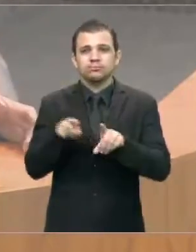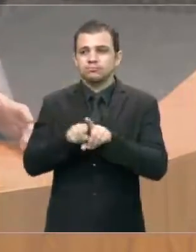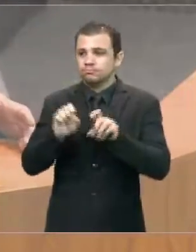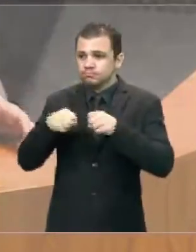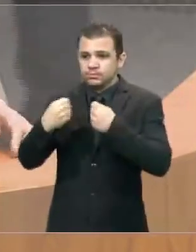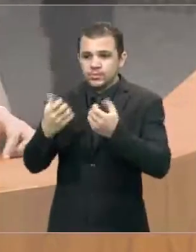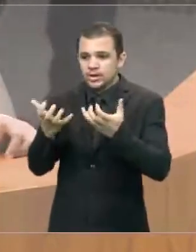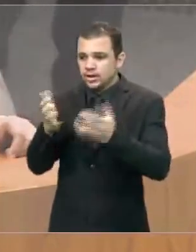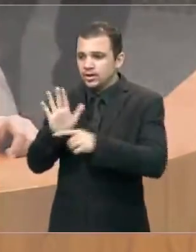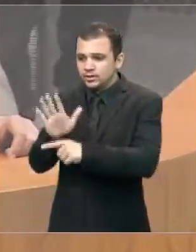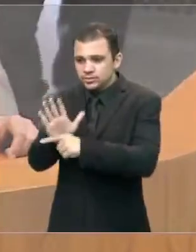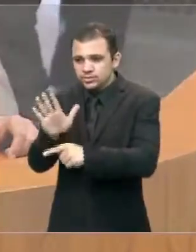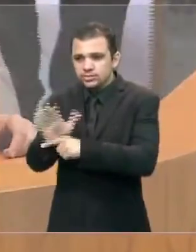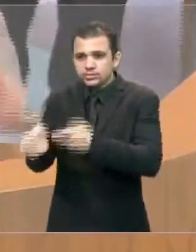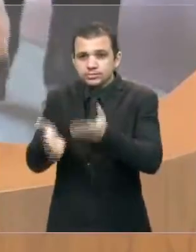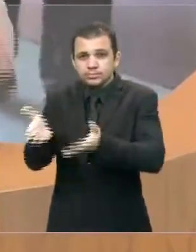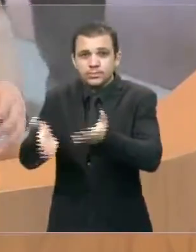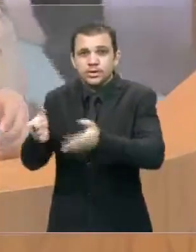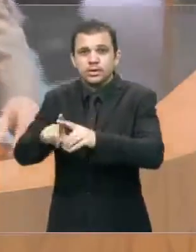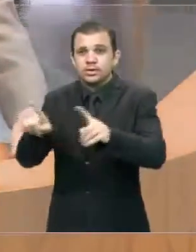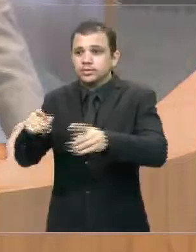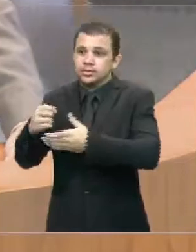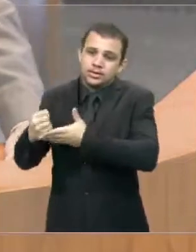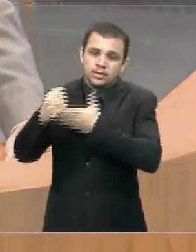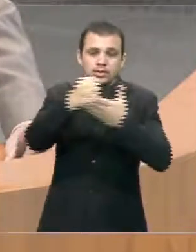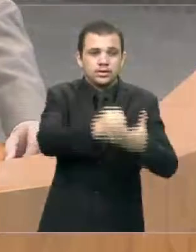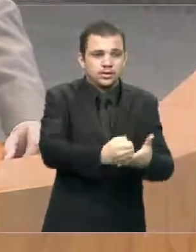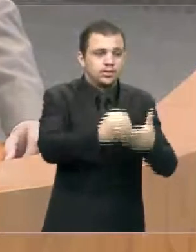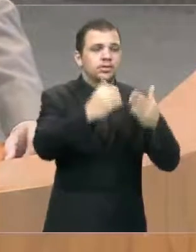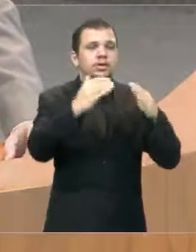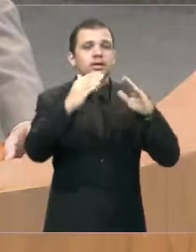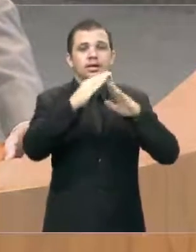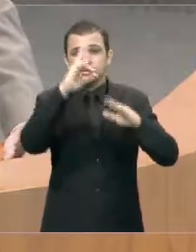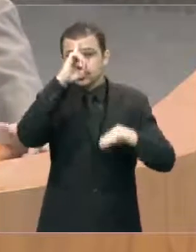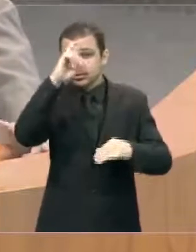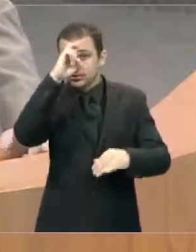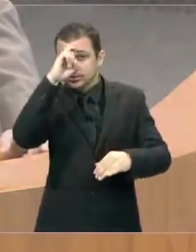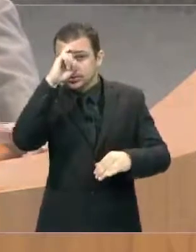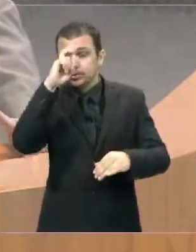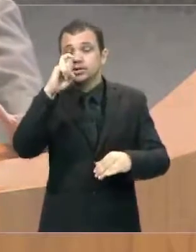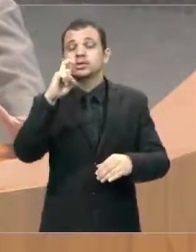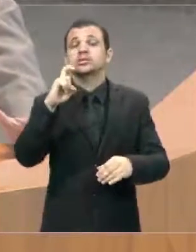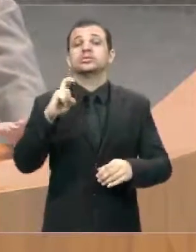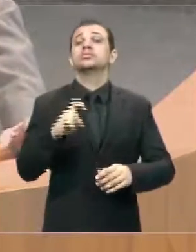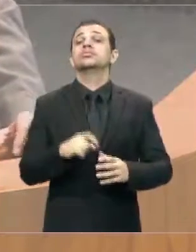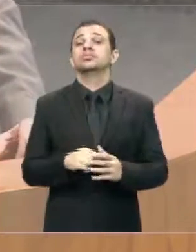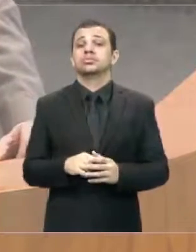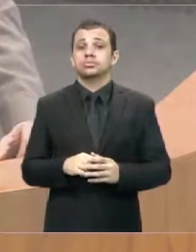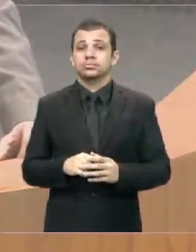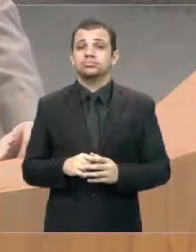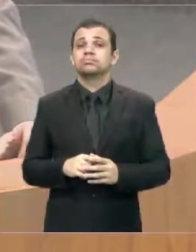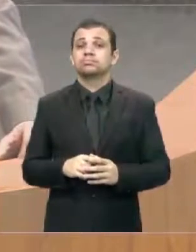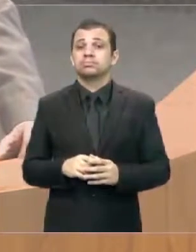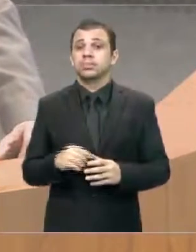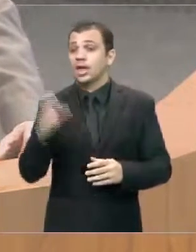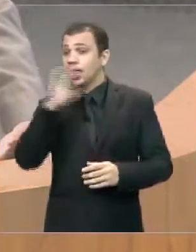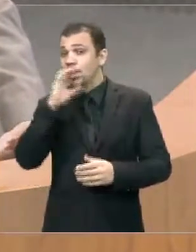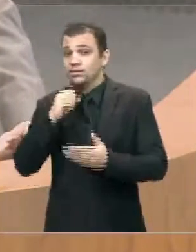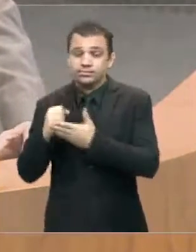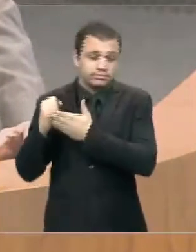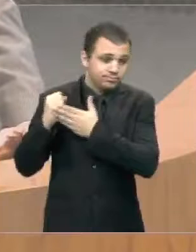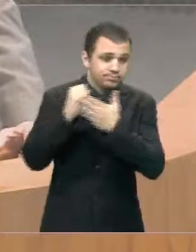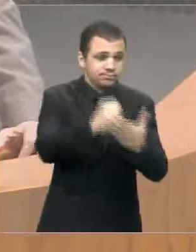tudo socorrê-lo, conduzi-lo até o hospital, levaram o mais rápido